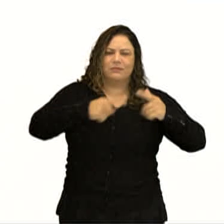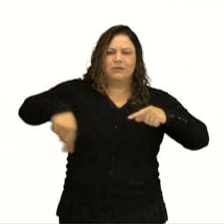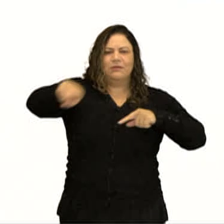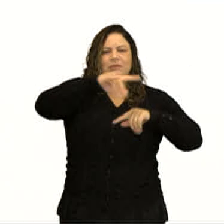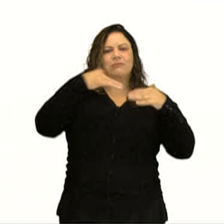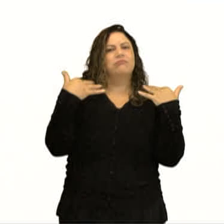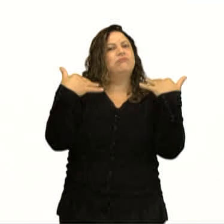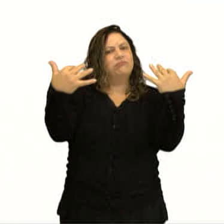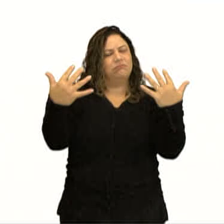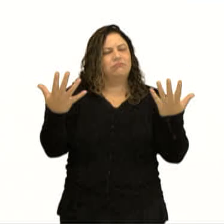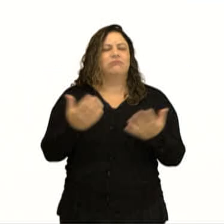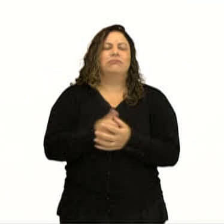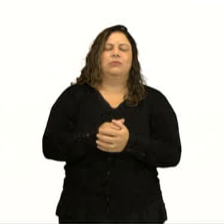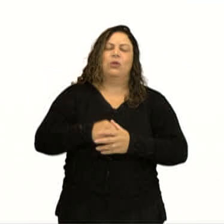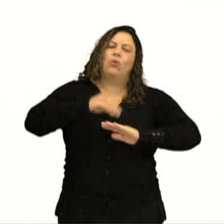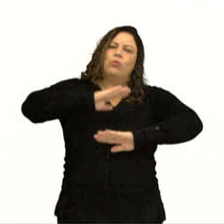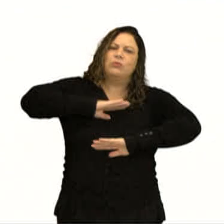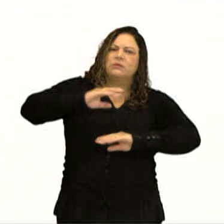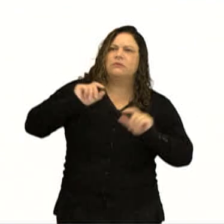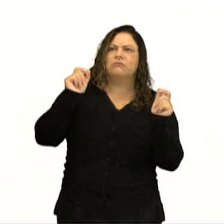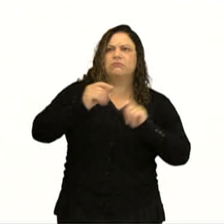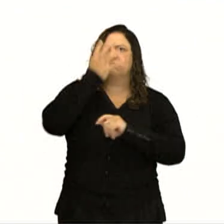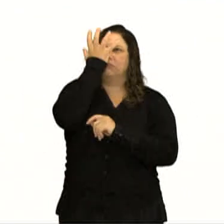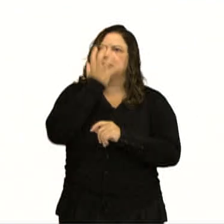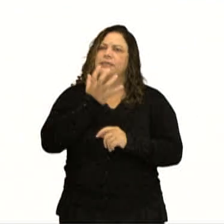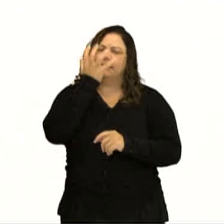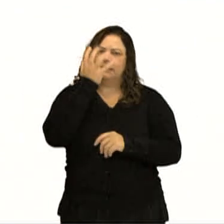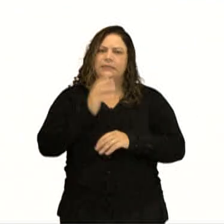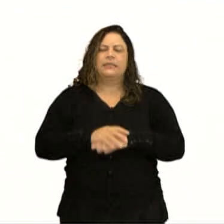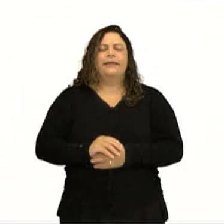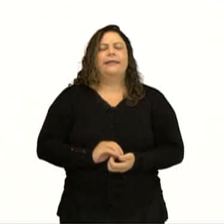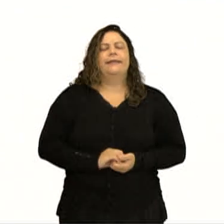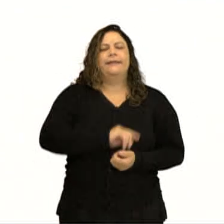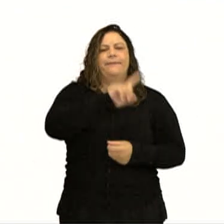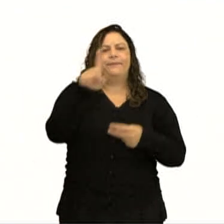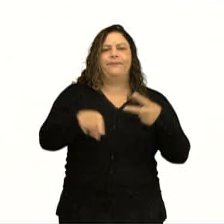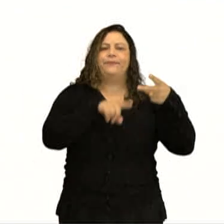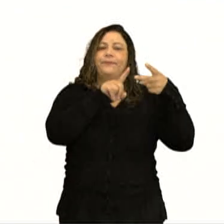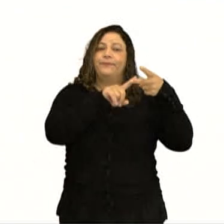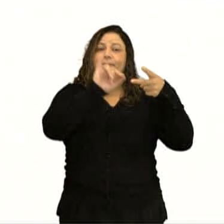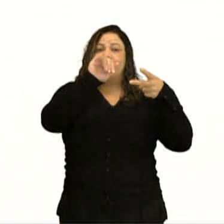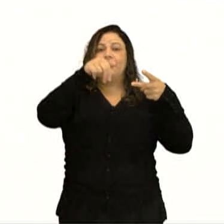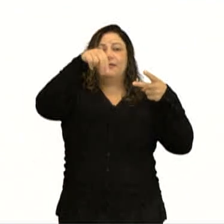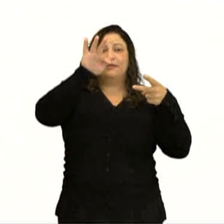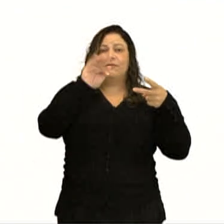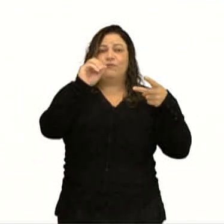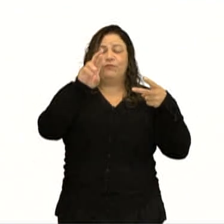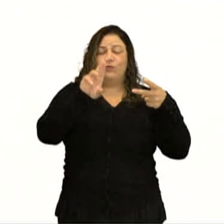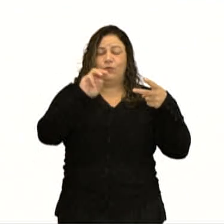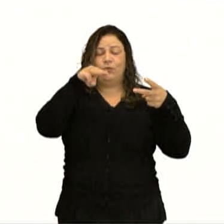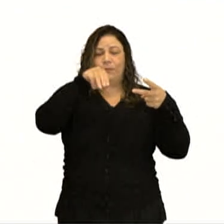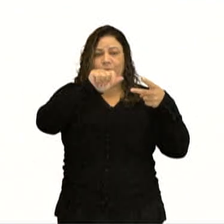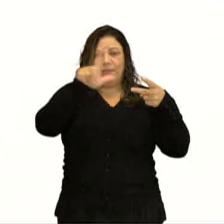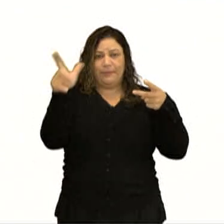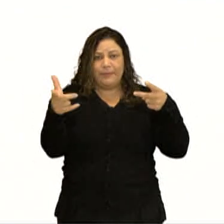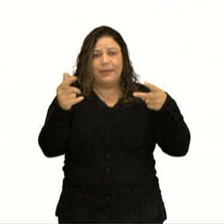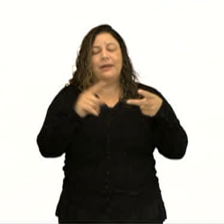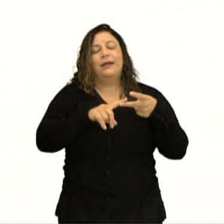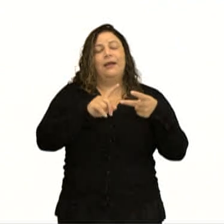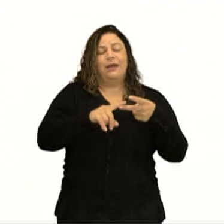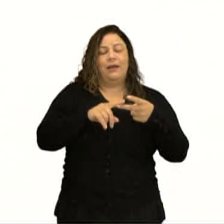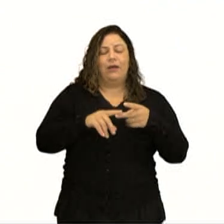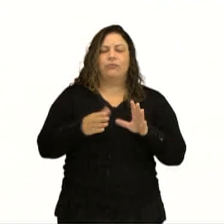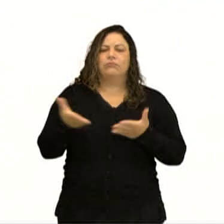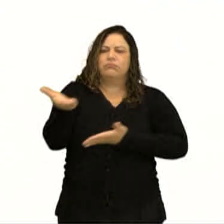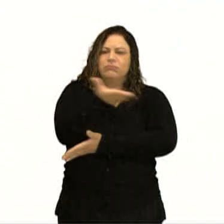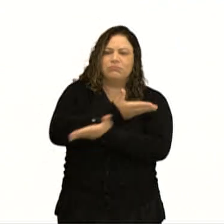situações que requerem uma maior seriedade. Linguagem informal é usada quando há familiaridade